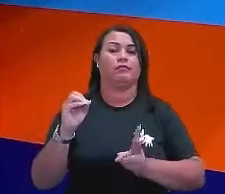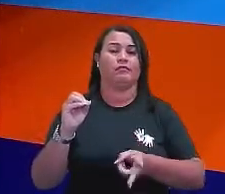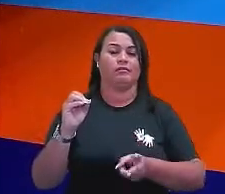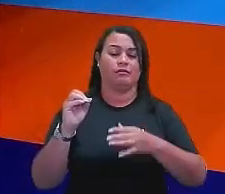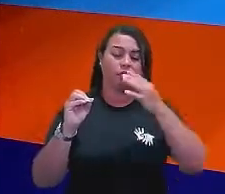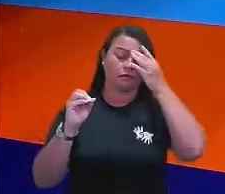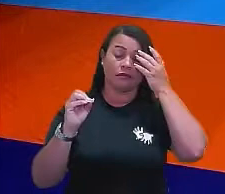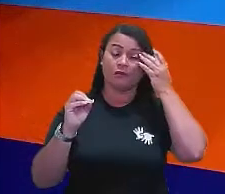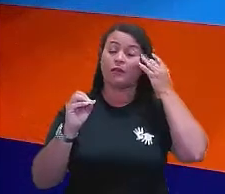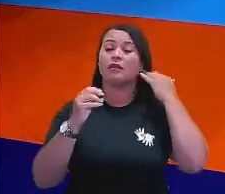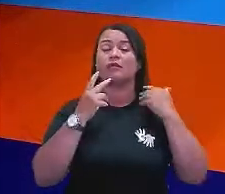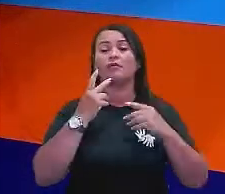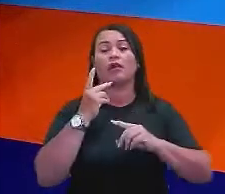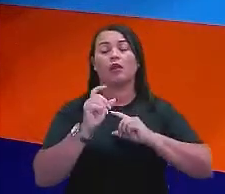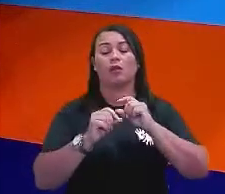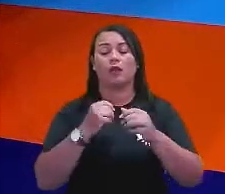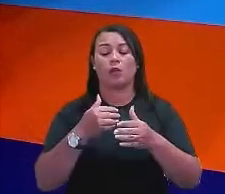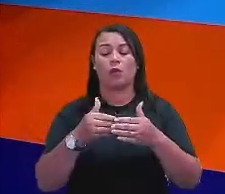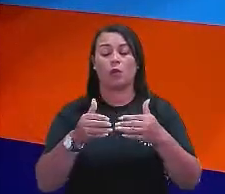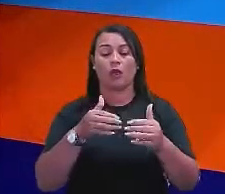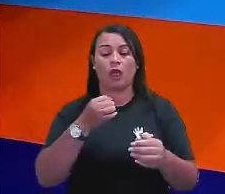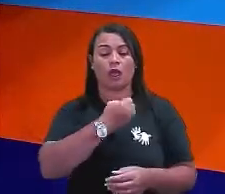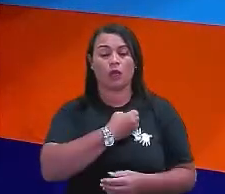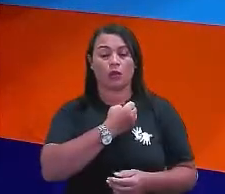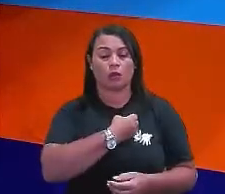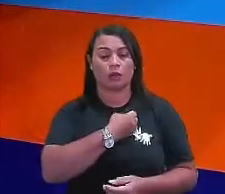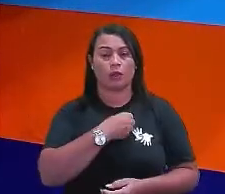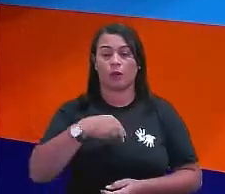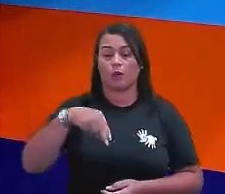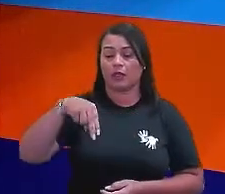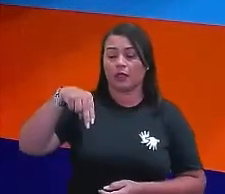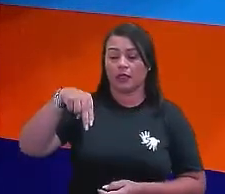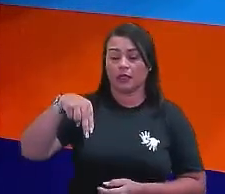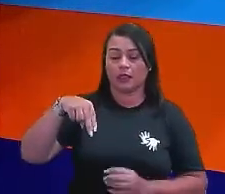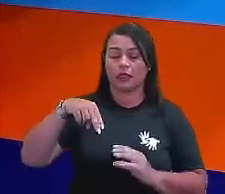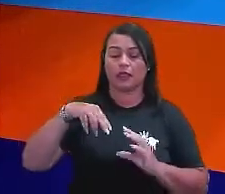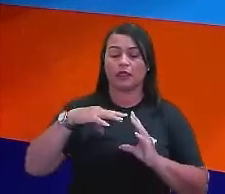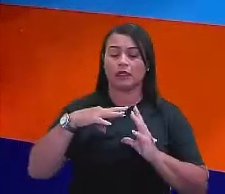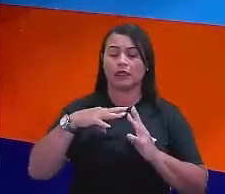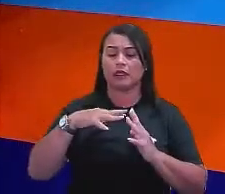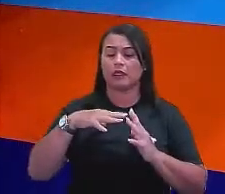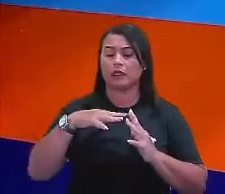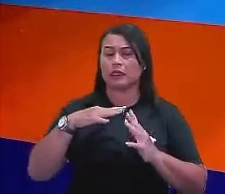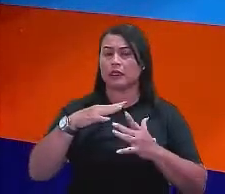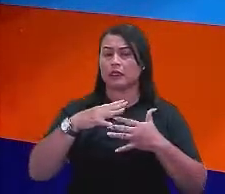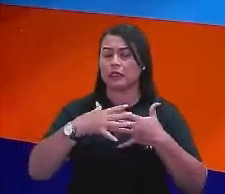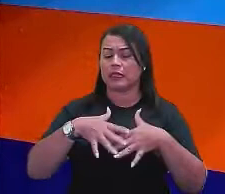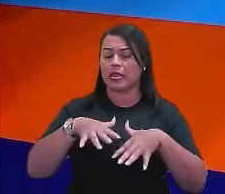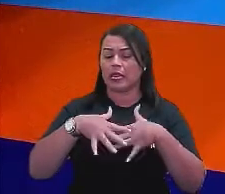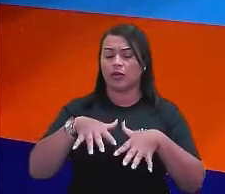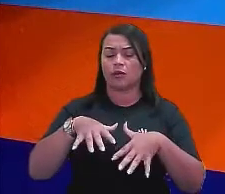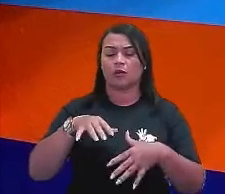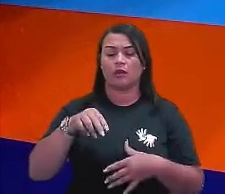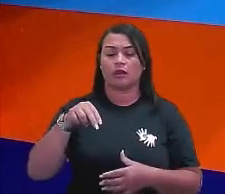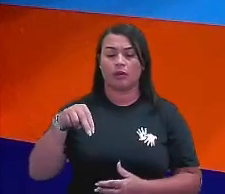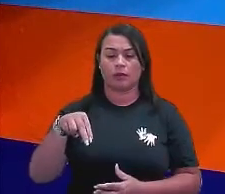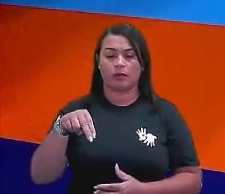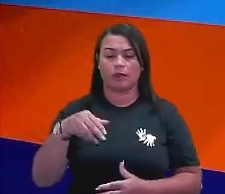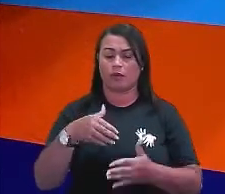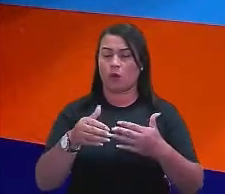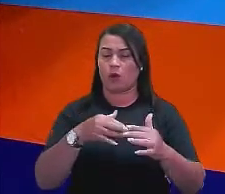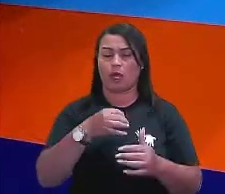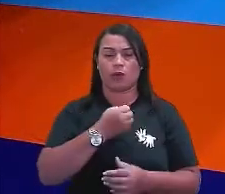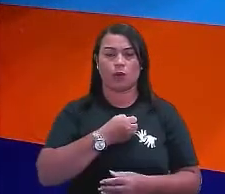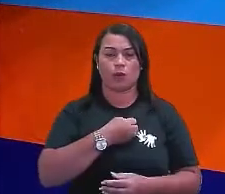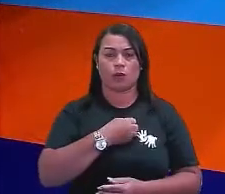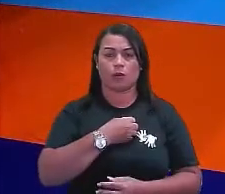tá? Quando ele diz assim, qualquer número natural, ele está falando de qualquer número que a gente tenha, tá? Na nossa